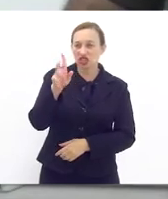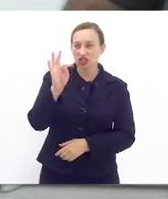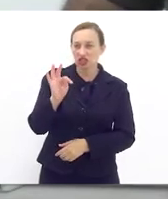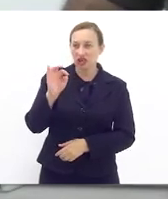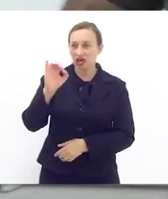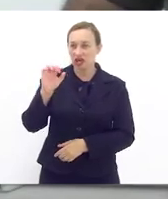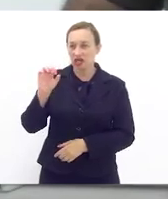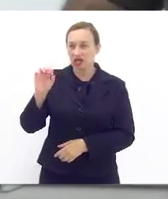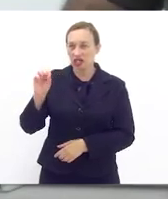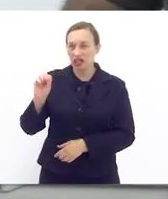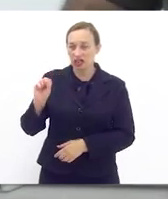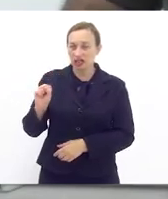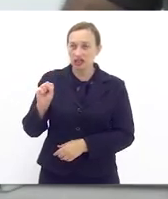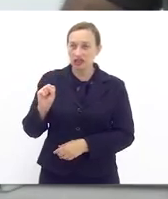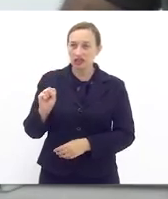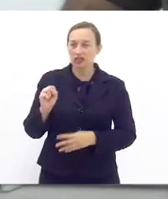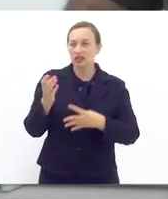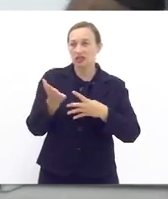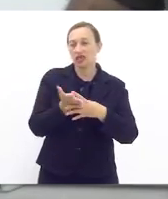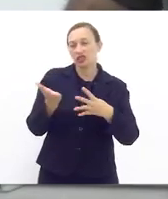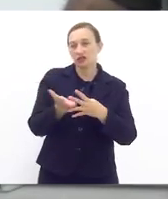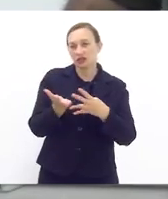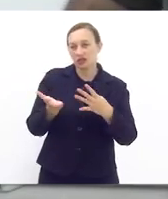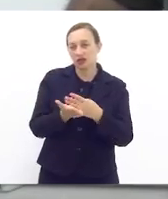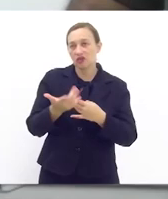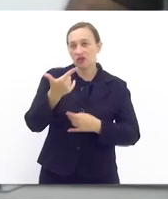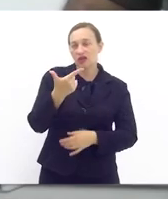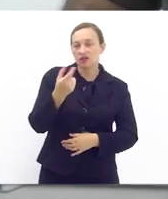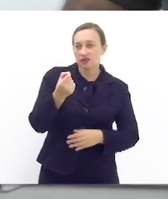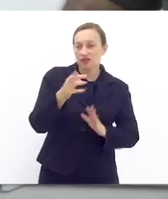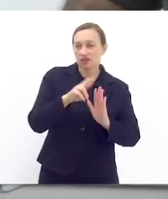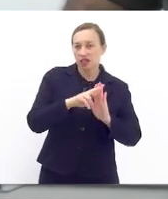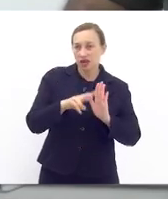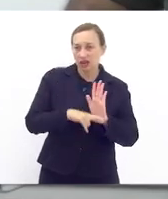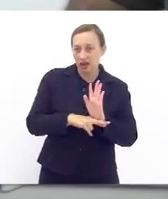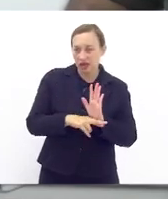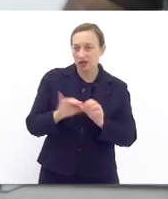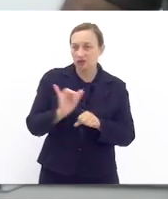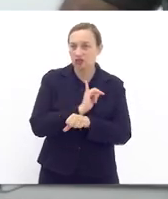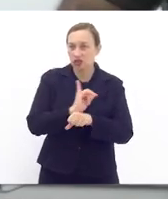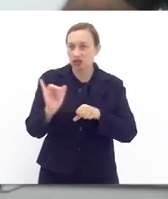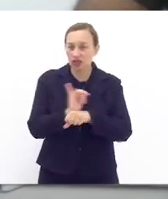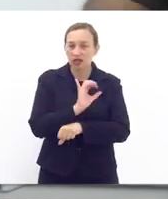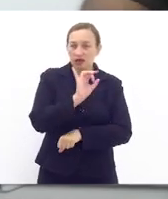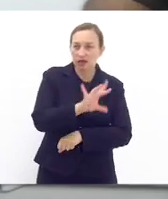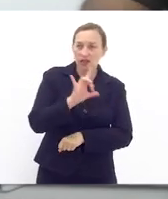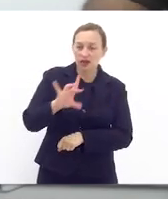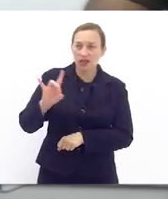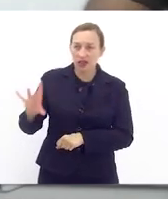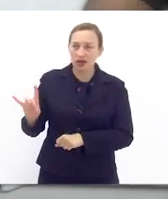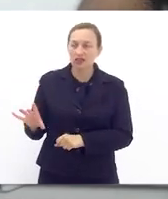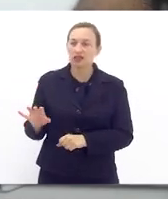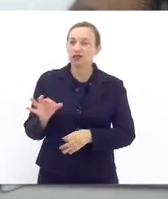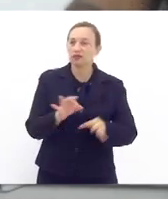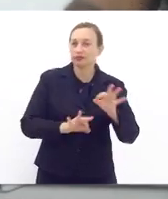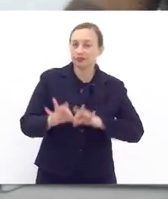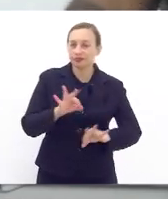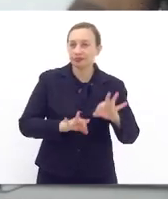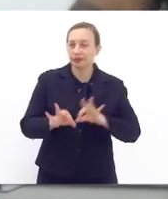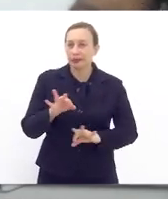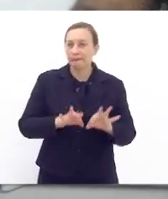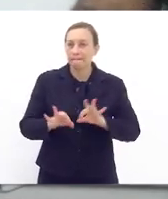as 20 metas com as estratégias e ali em cada GT a elaboração